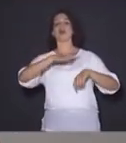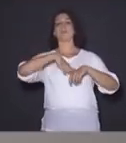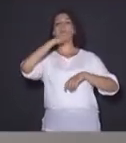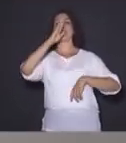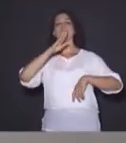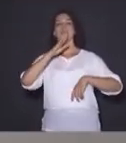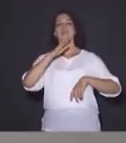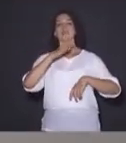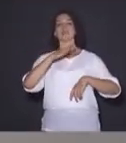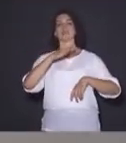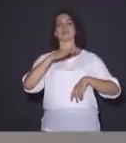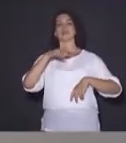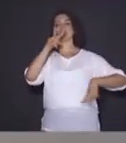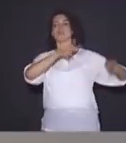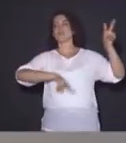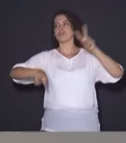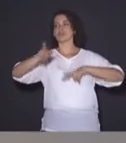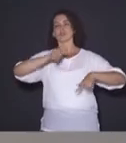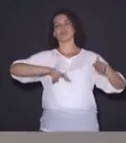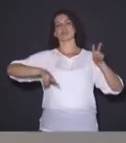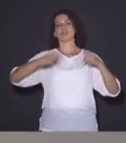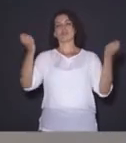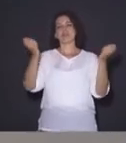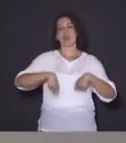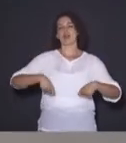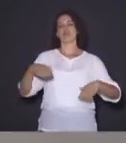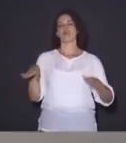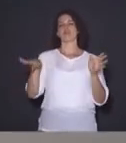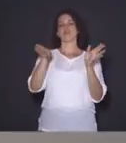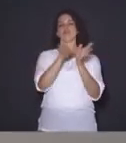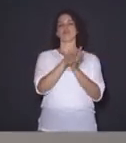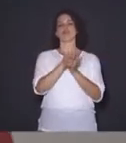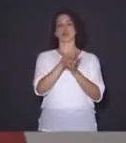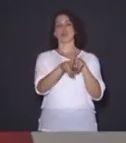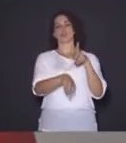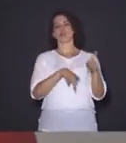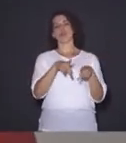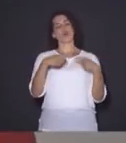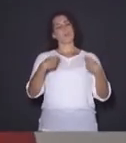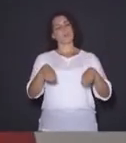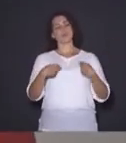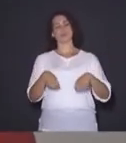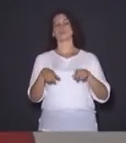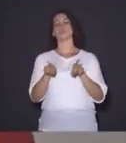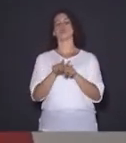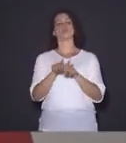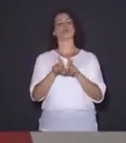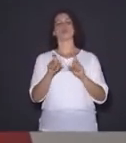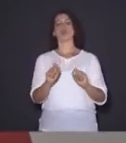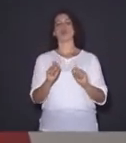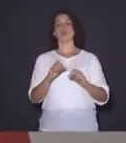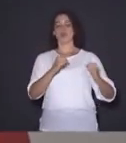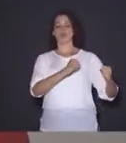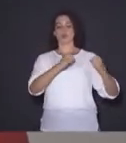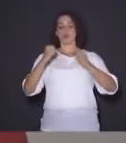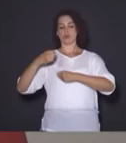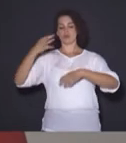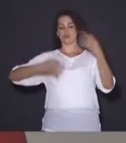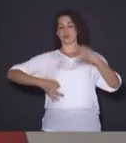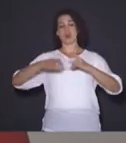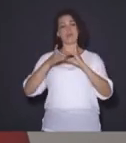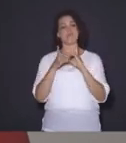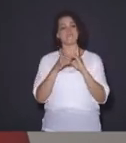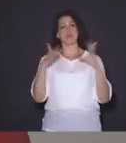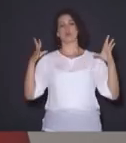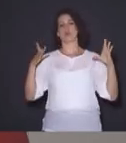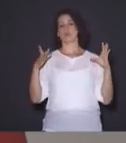capacidade de chegar no público tem que democratizar o poder judiciário você tem que ter um poder judiciário